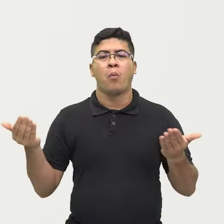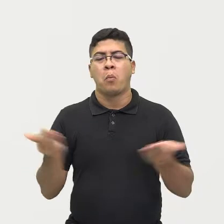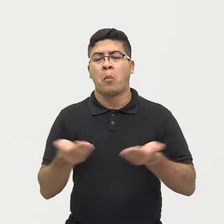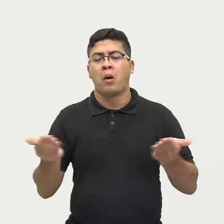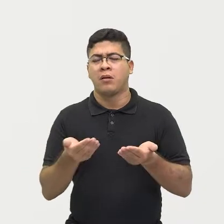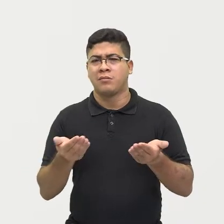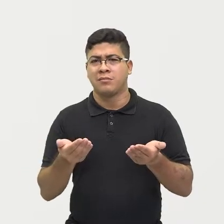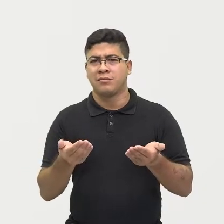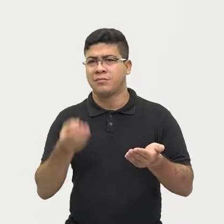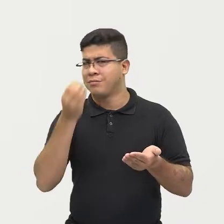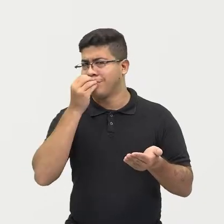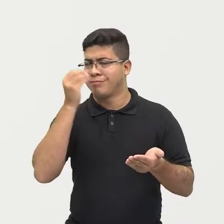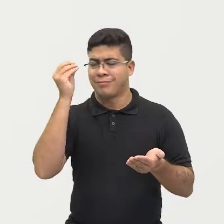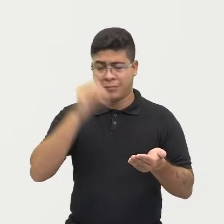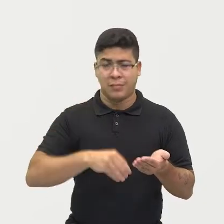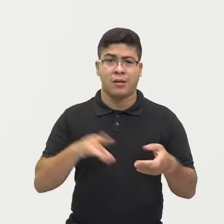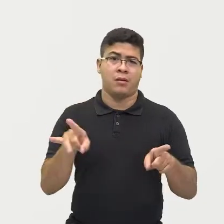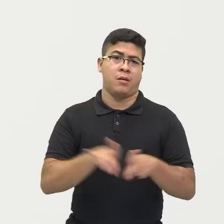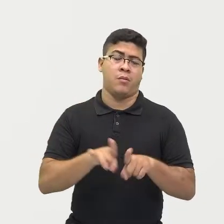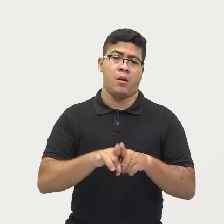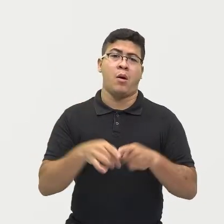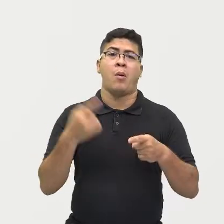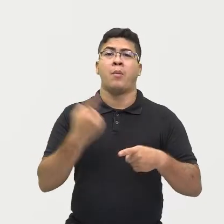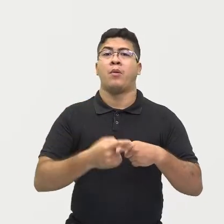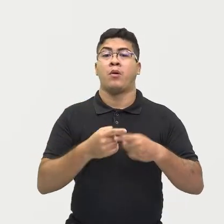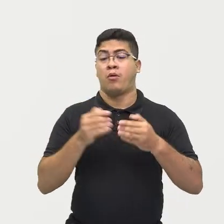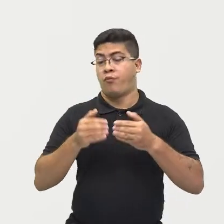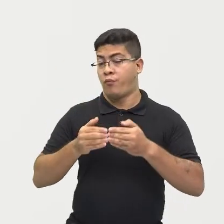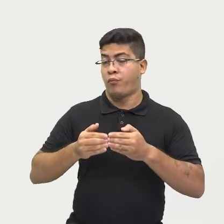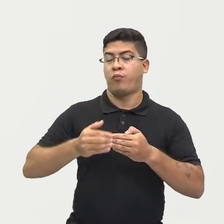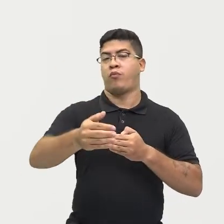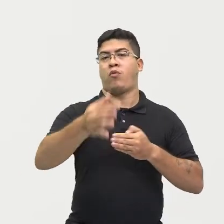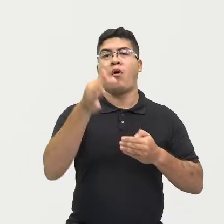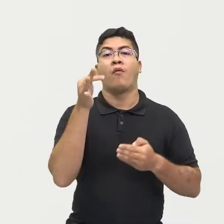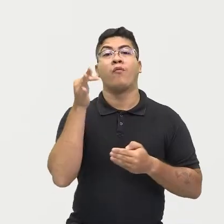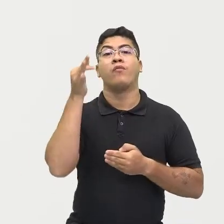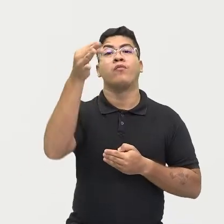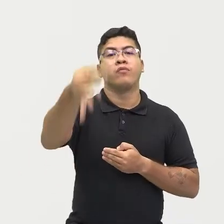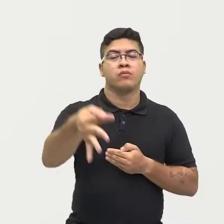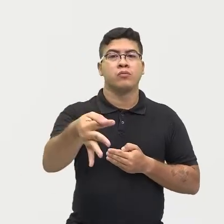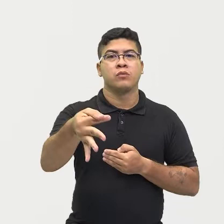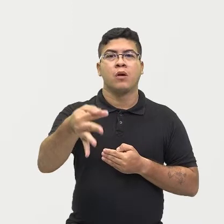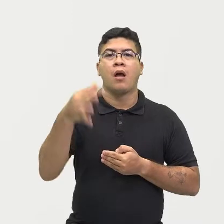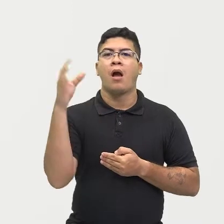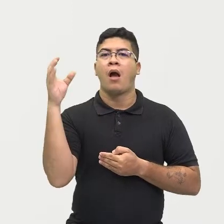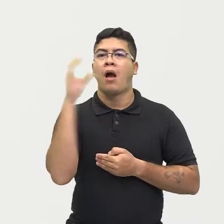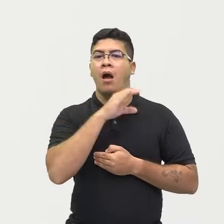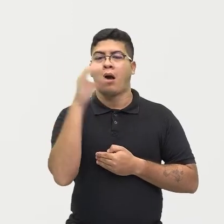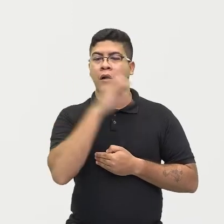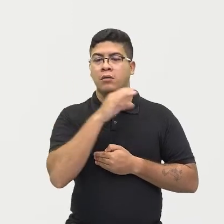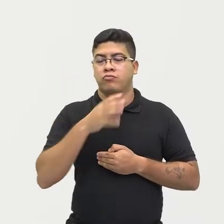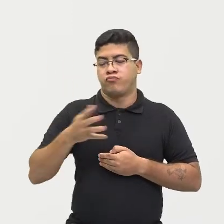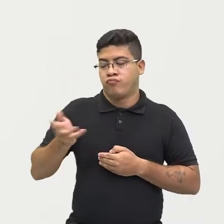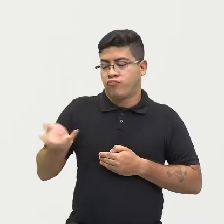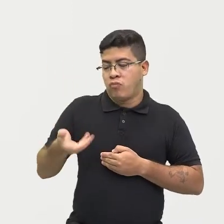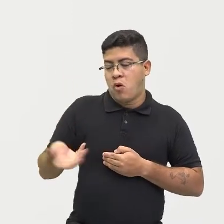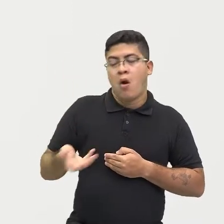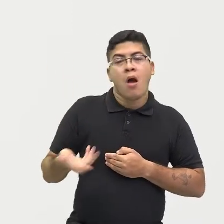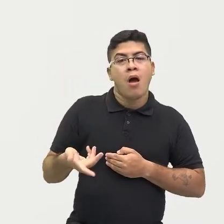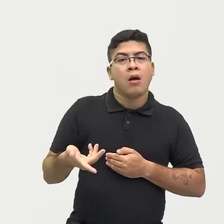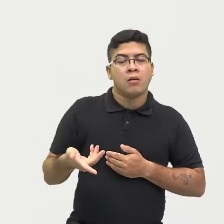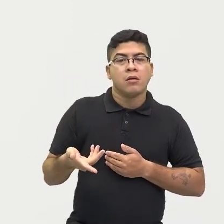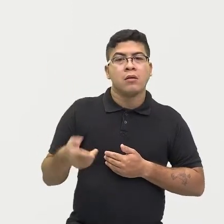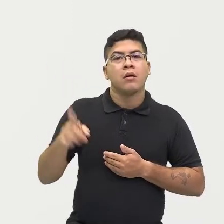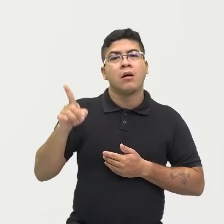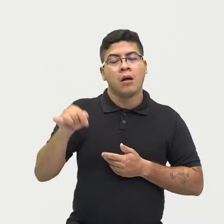só com o futuro, com o novo, com a máquina, com a tecnologia, com a velocidade. Então essa arte ela vai